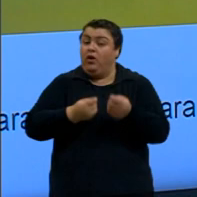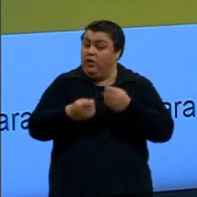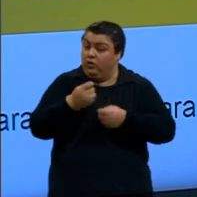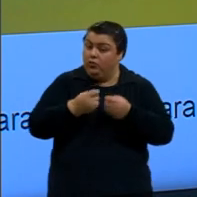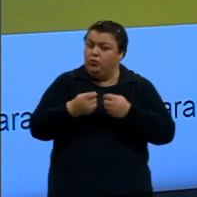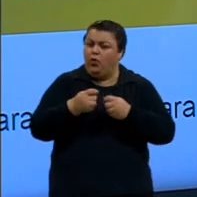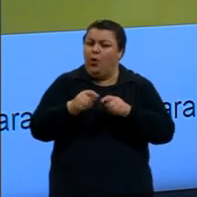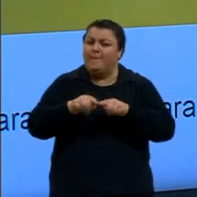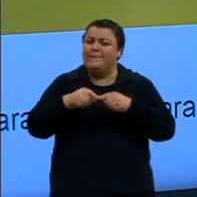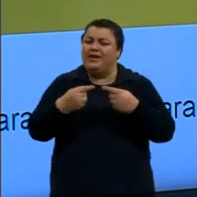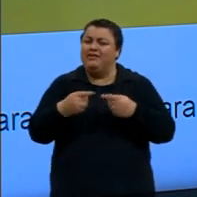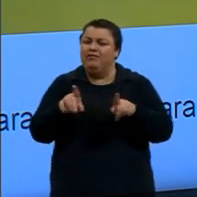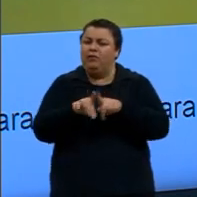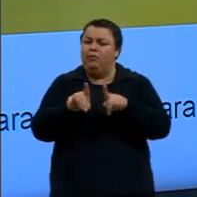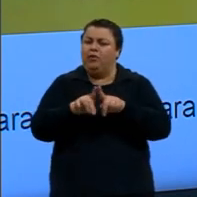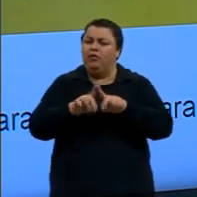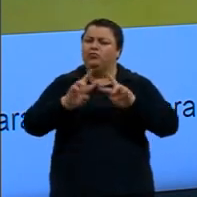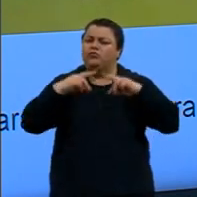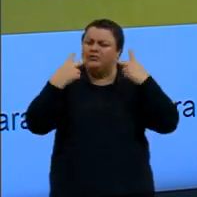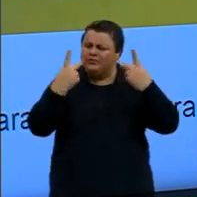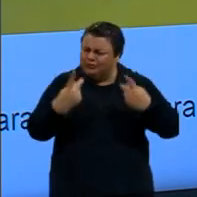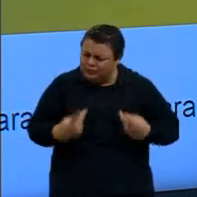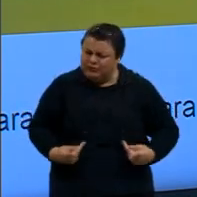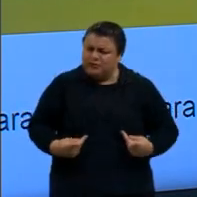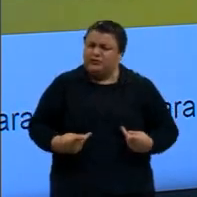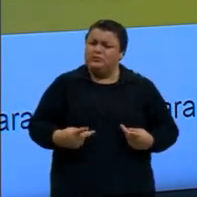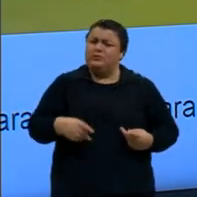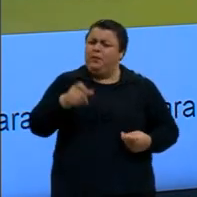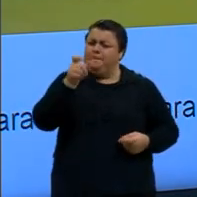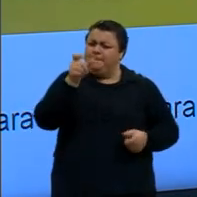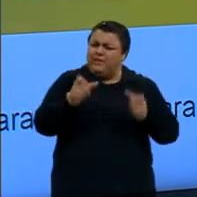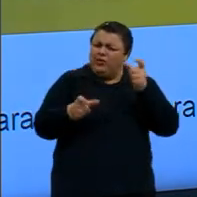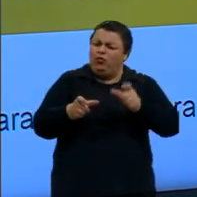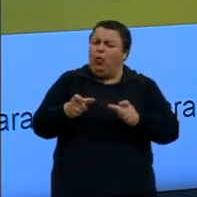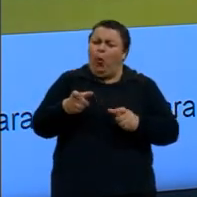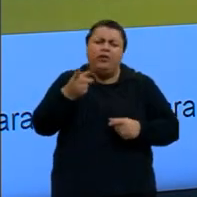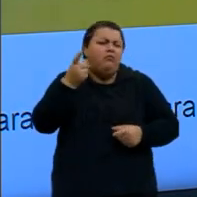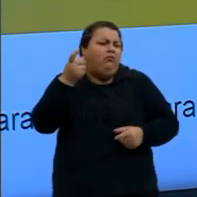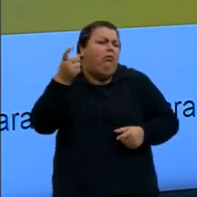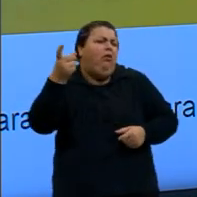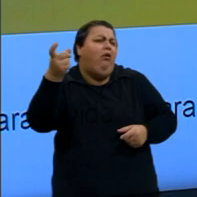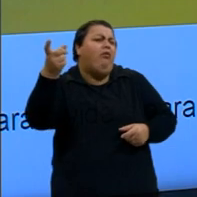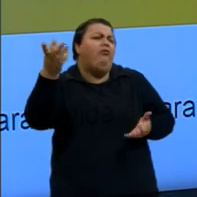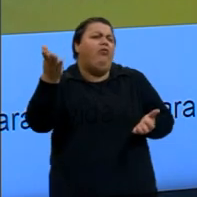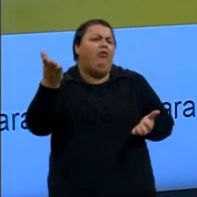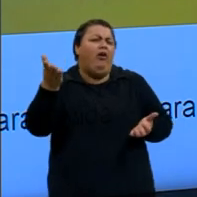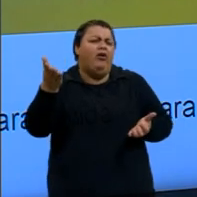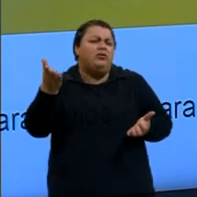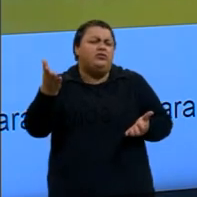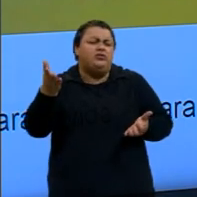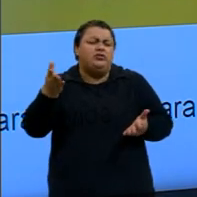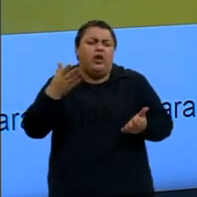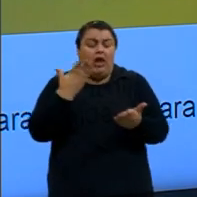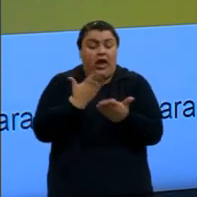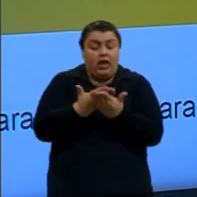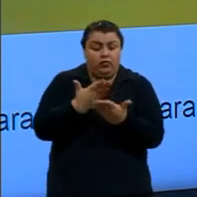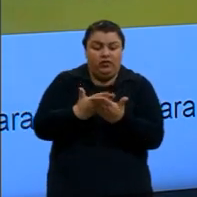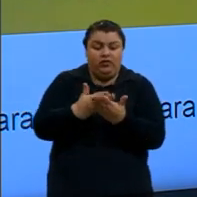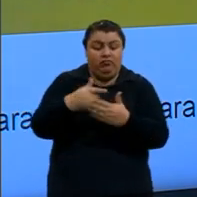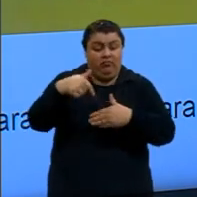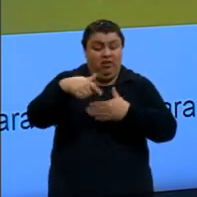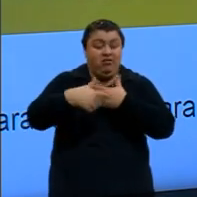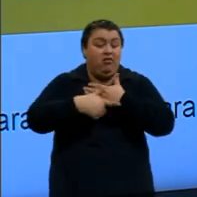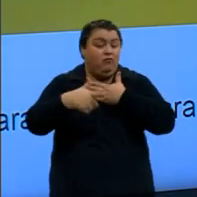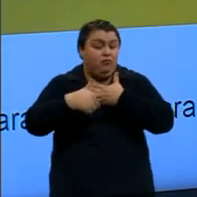questão de como seres humanos são seres sermos pessoas interessantes né sairmos o senso comum diz que a educação tem esse